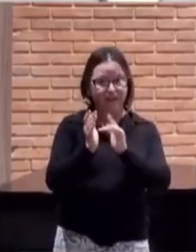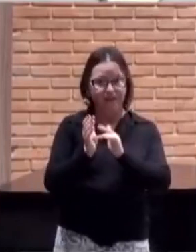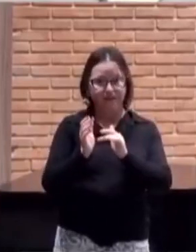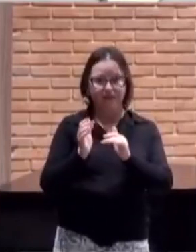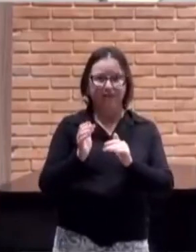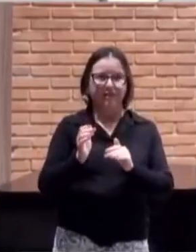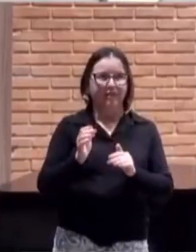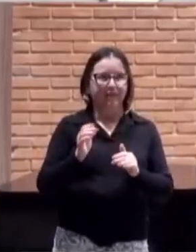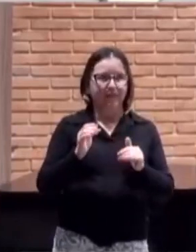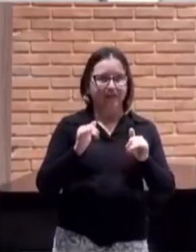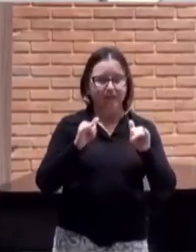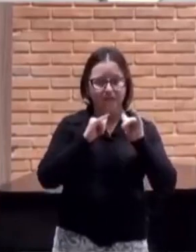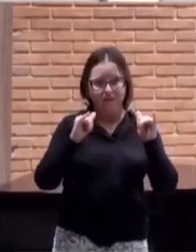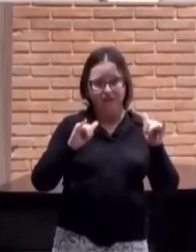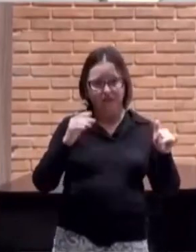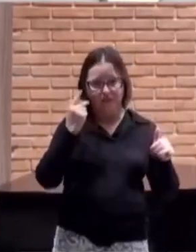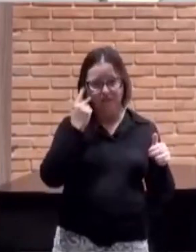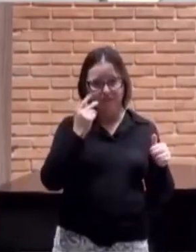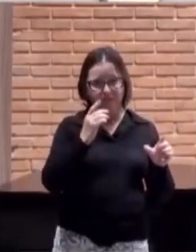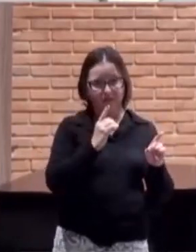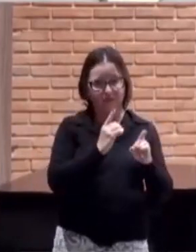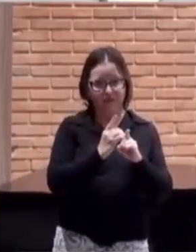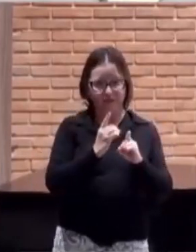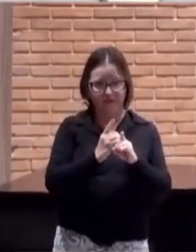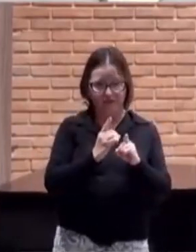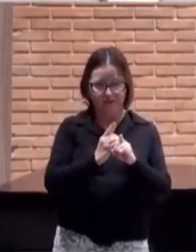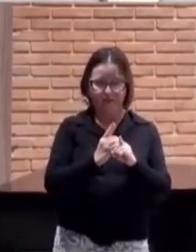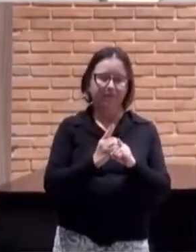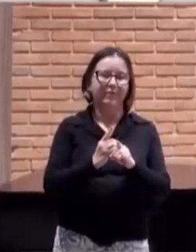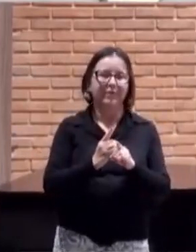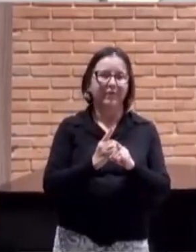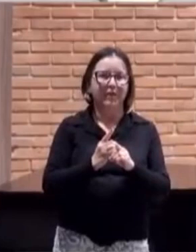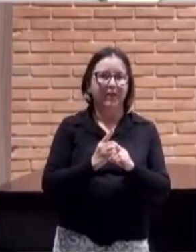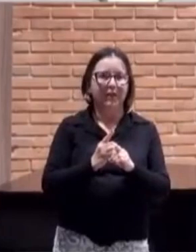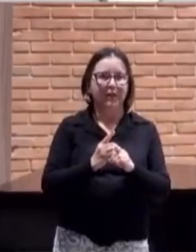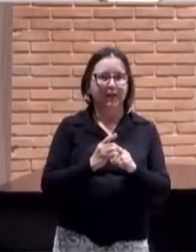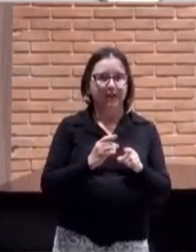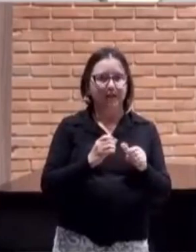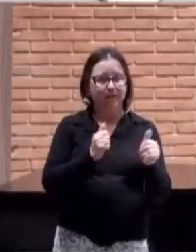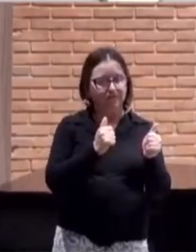discípulos que eles iriam ser perseguidos.